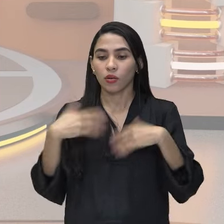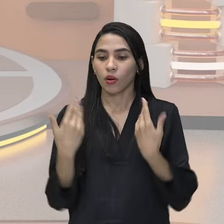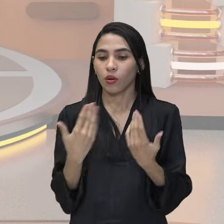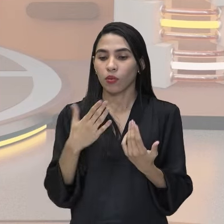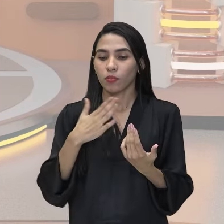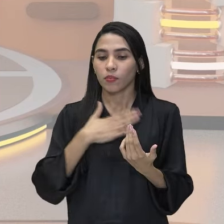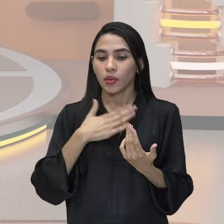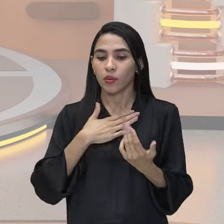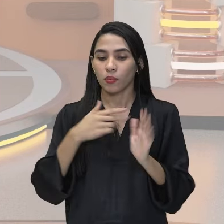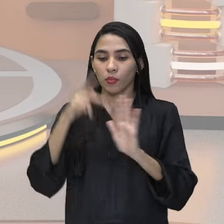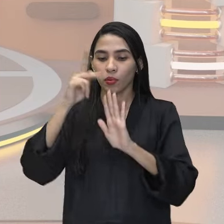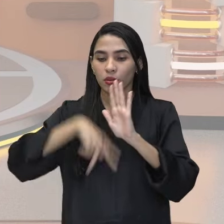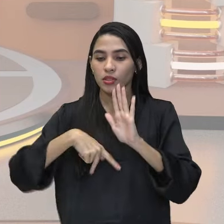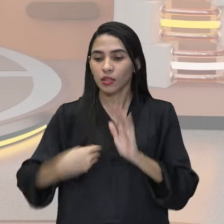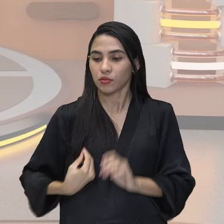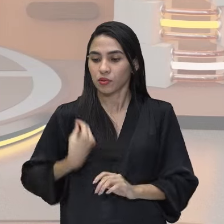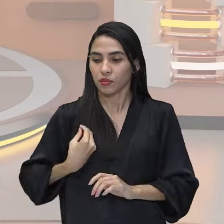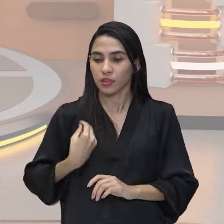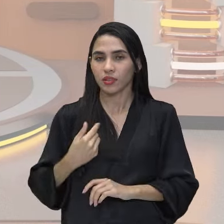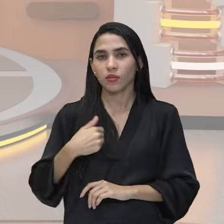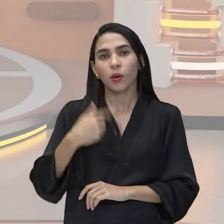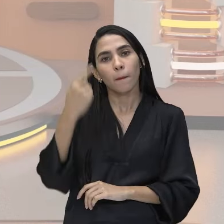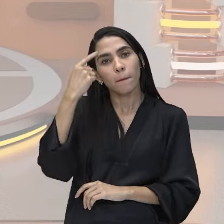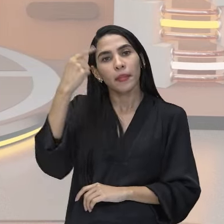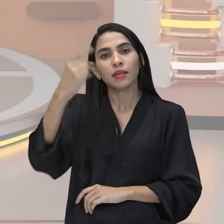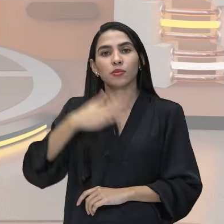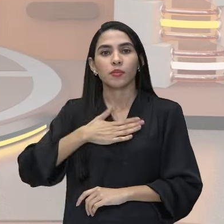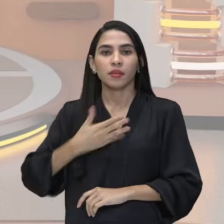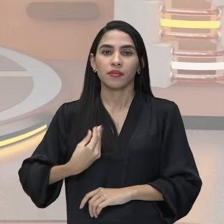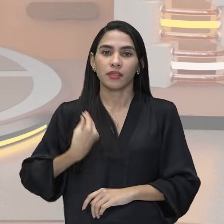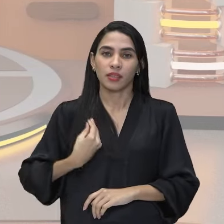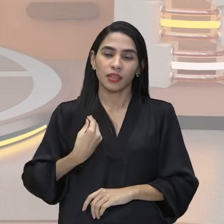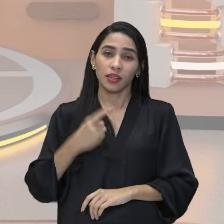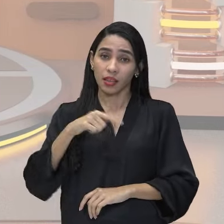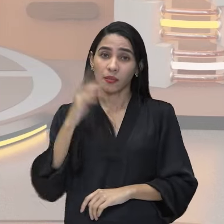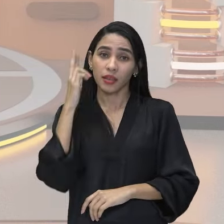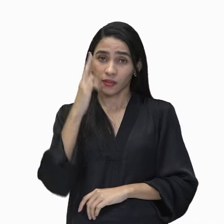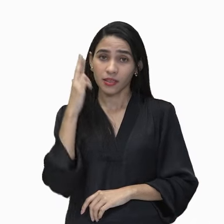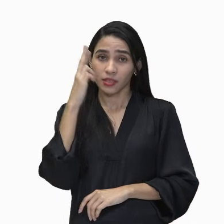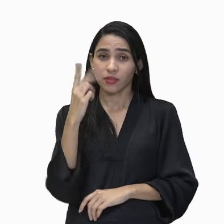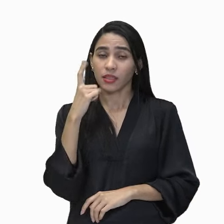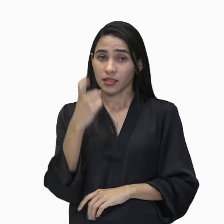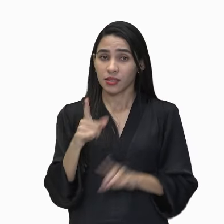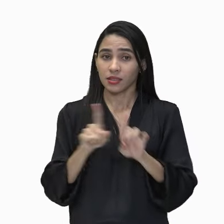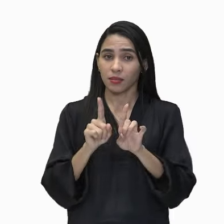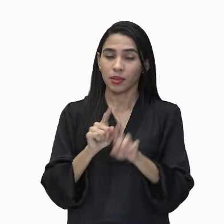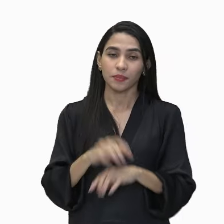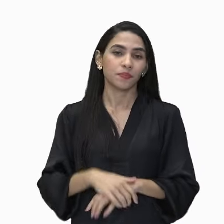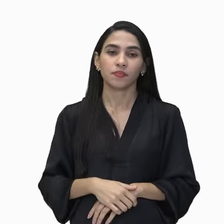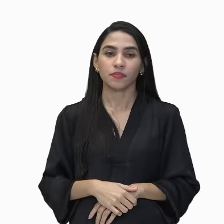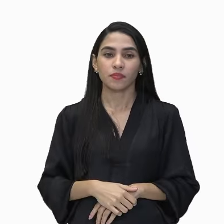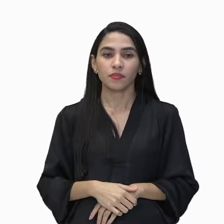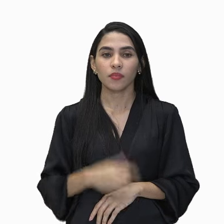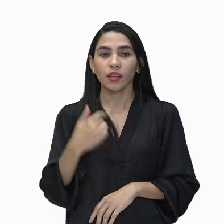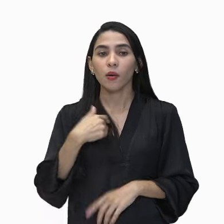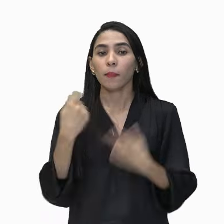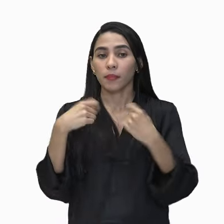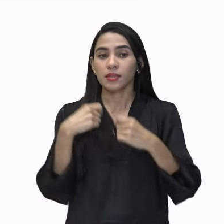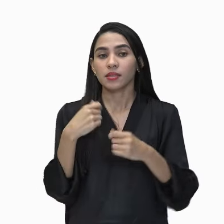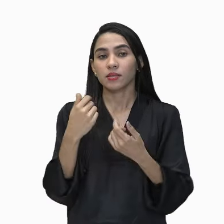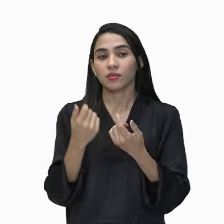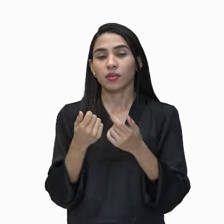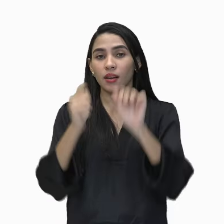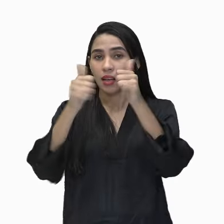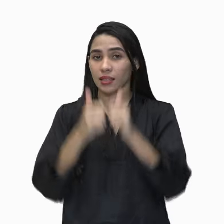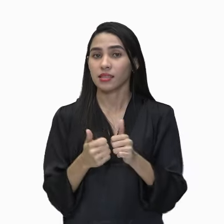de existência? O que eu penso para a minha vida, tá? É uma reflexão bem interessante, tá bom? Então eu tenho que construir esse